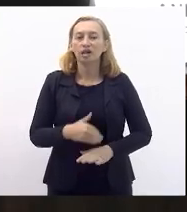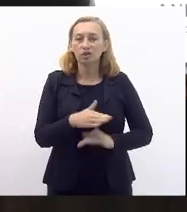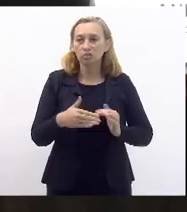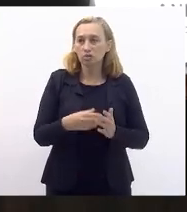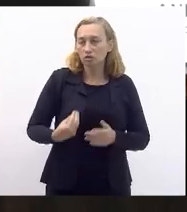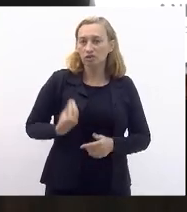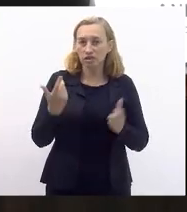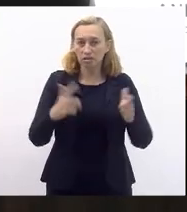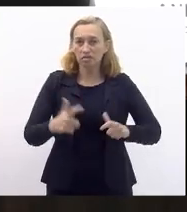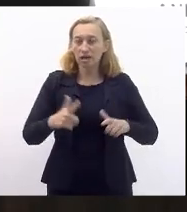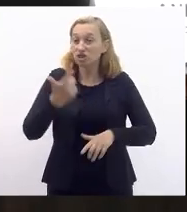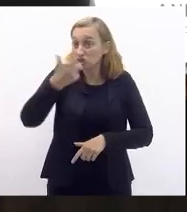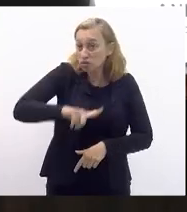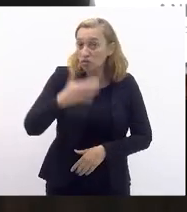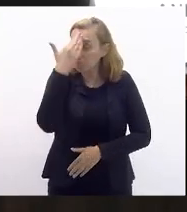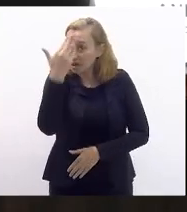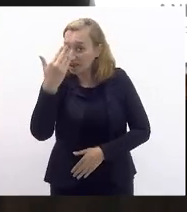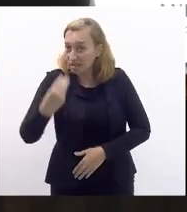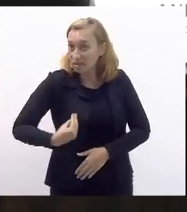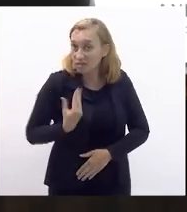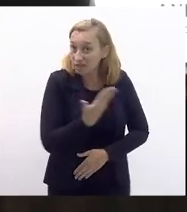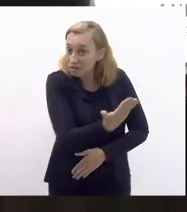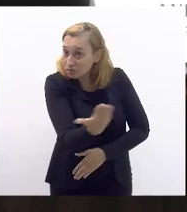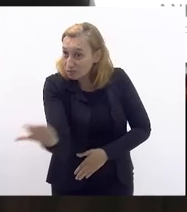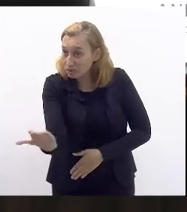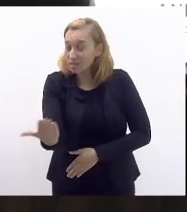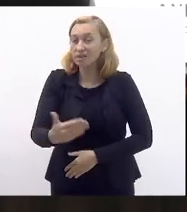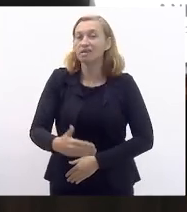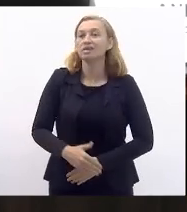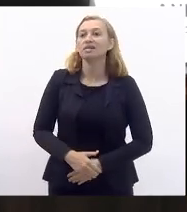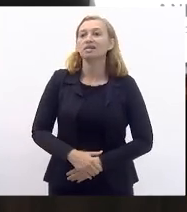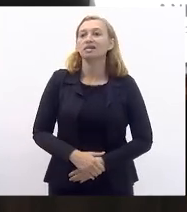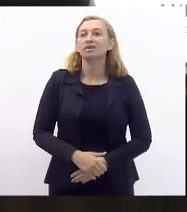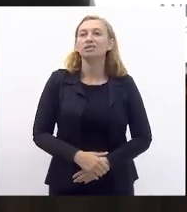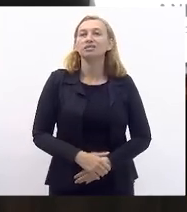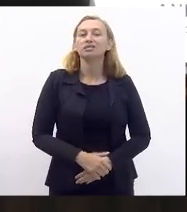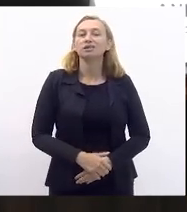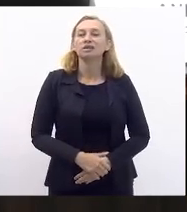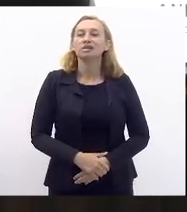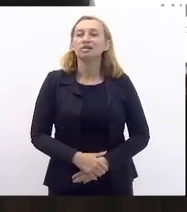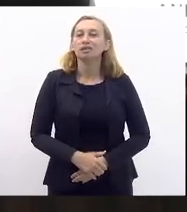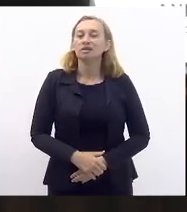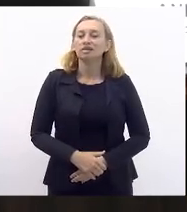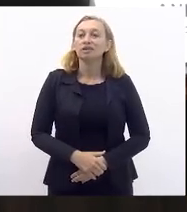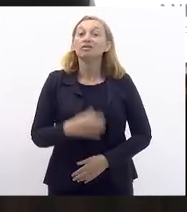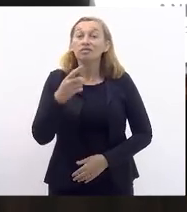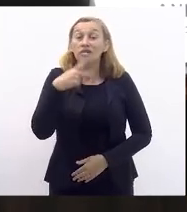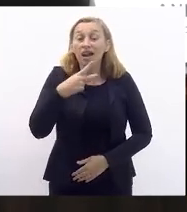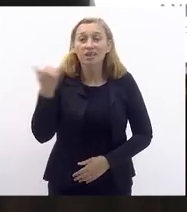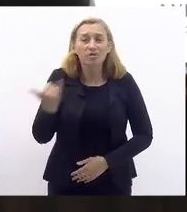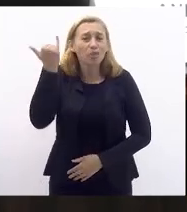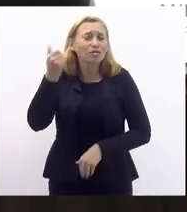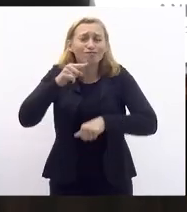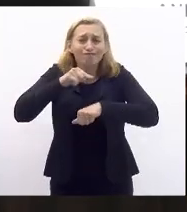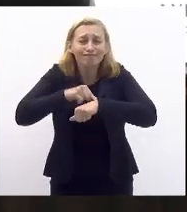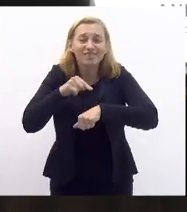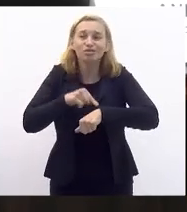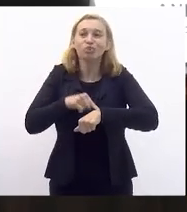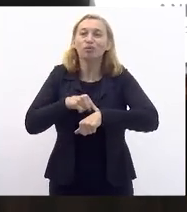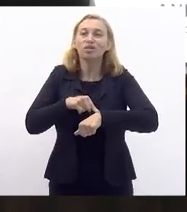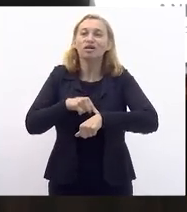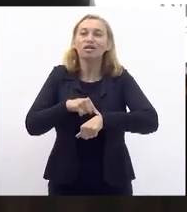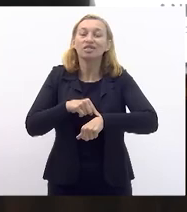mais uma vez agradecer a presença de todos e todas dizer da importância desse momento